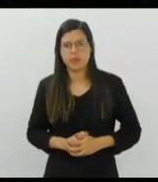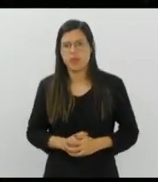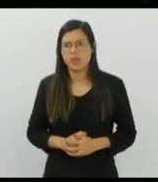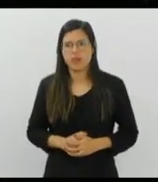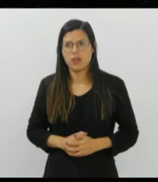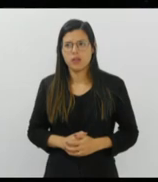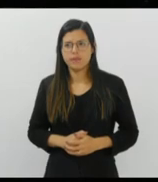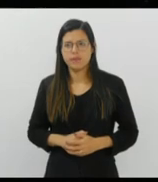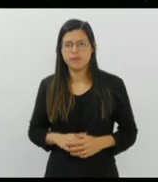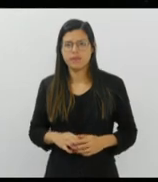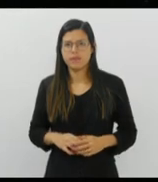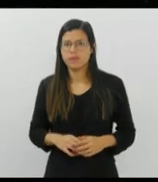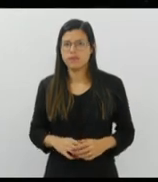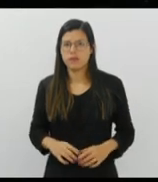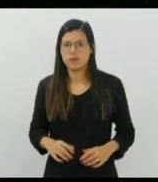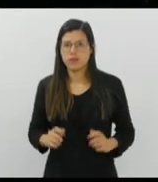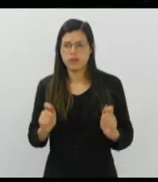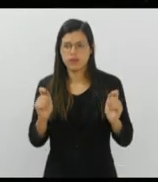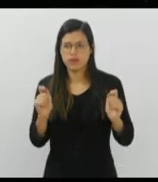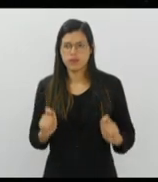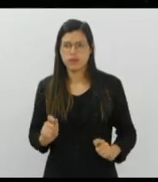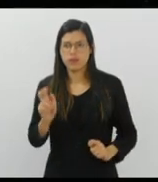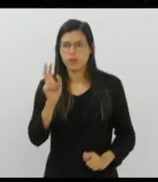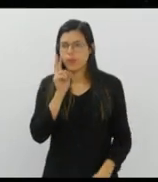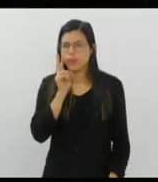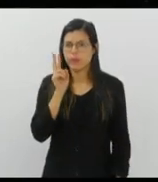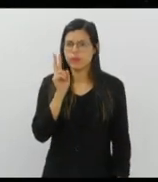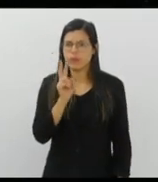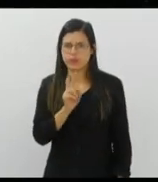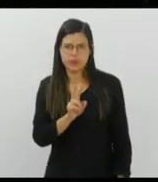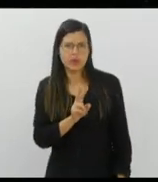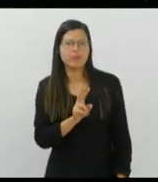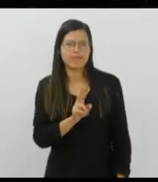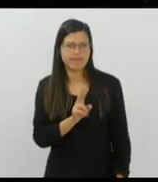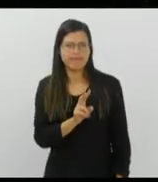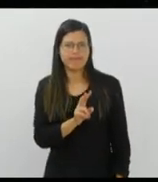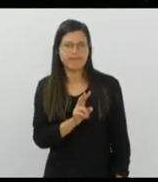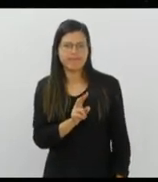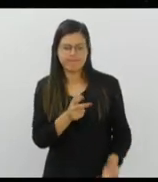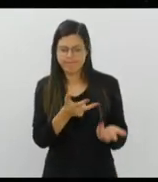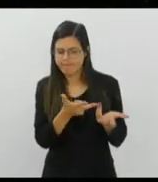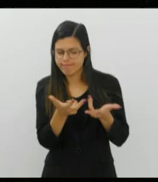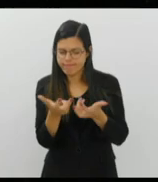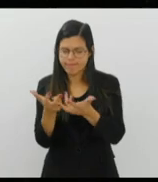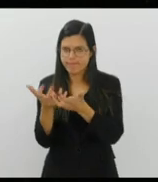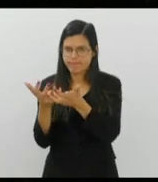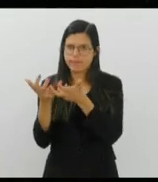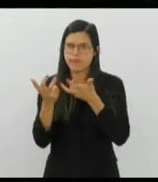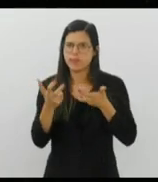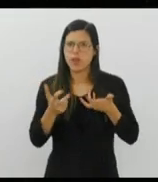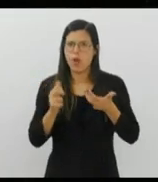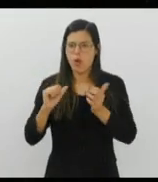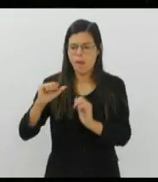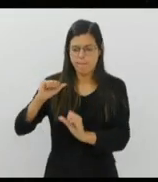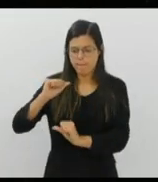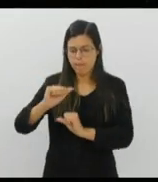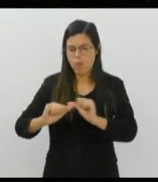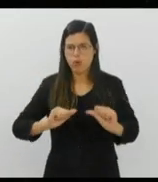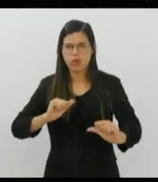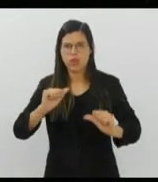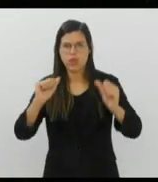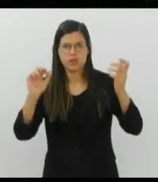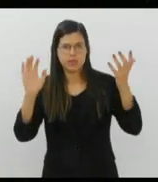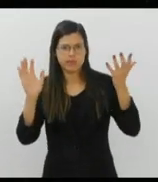Só não quer ver quem não abre o olho. As mudanças climáticas